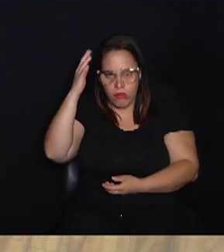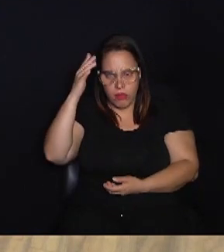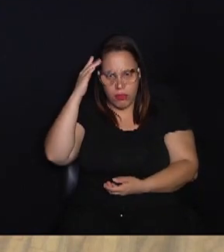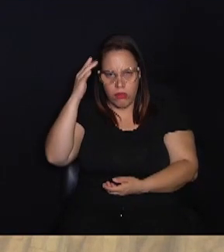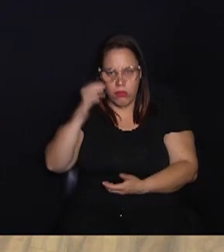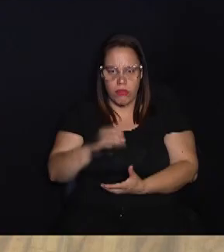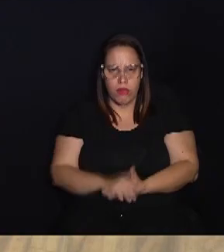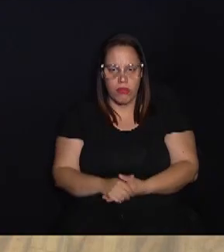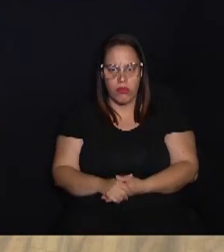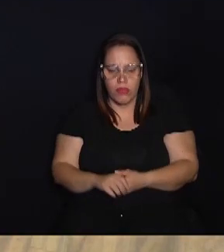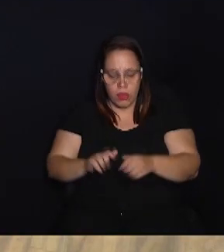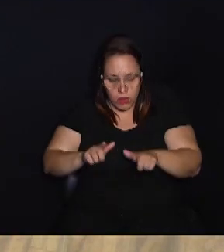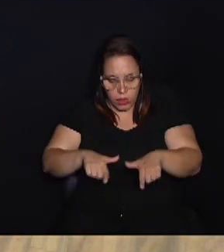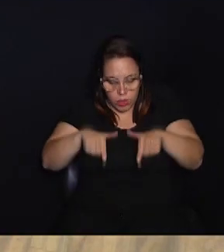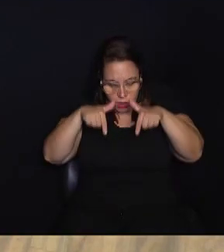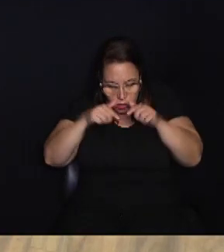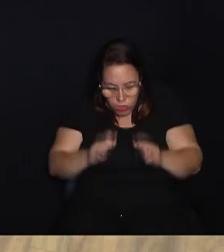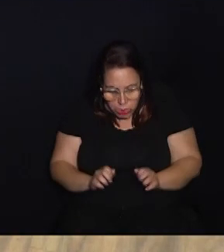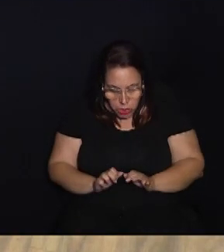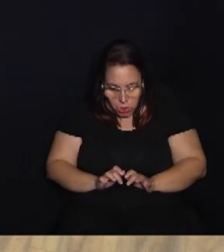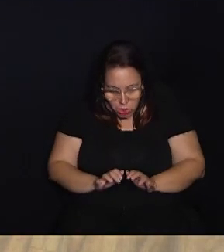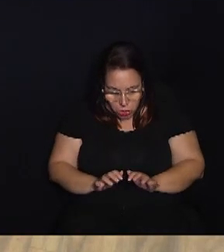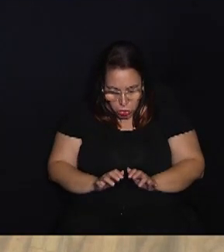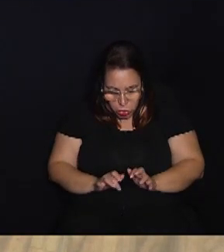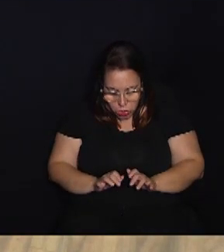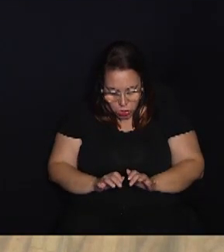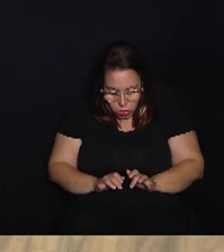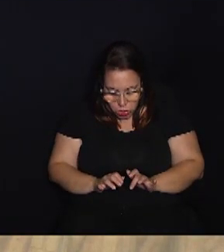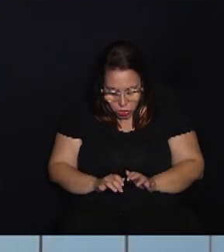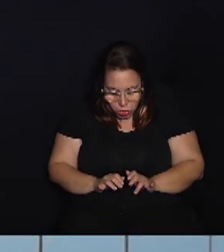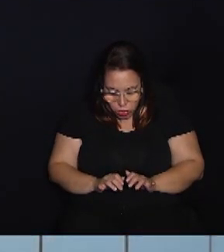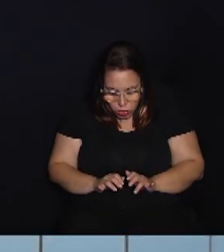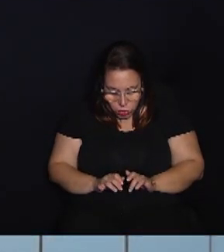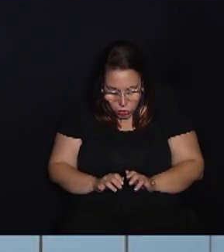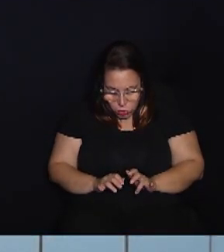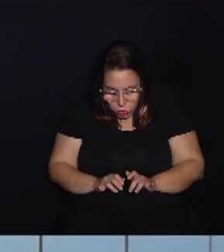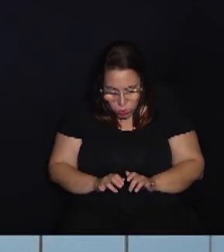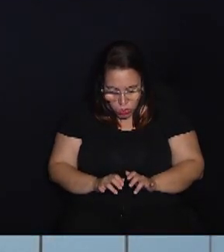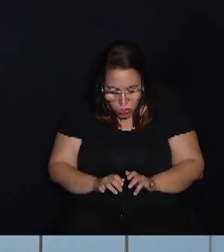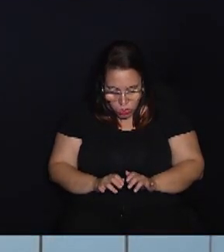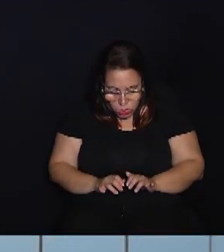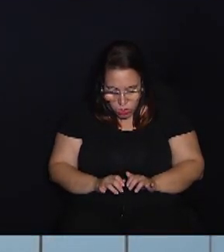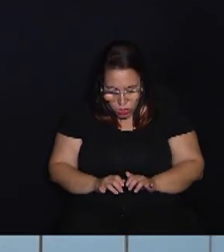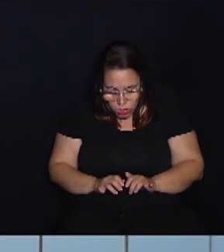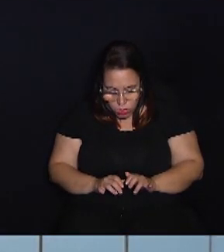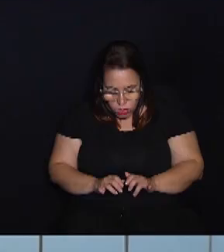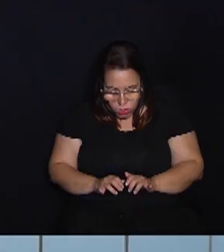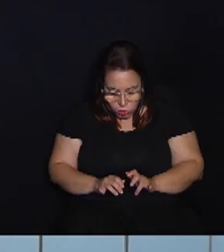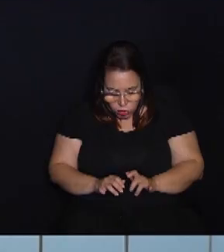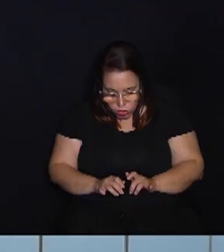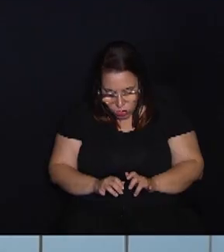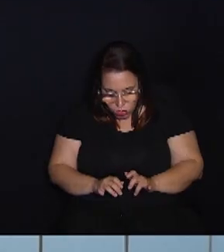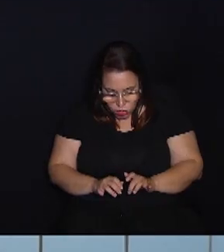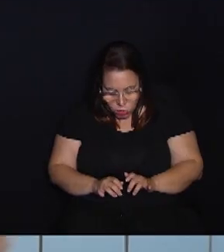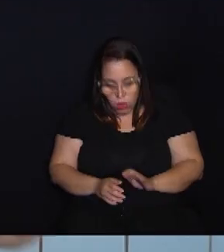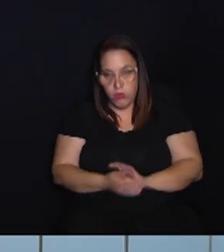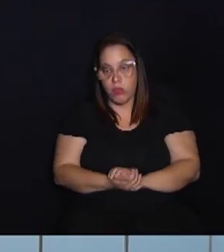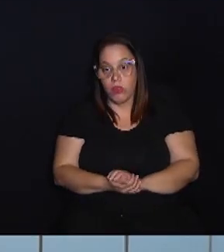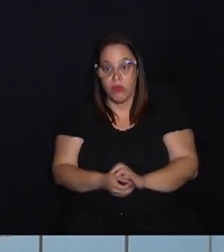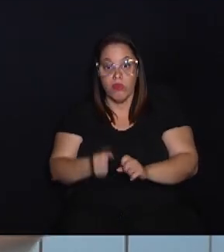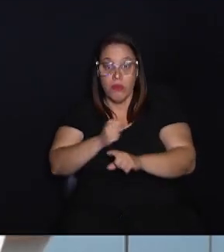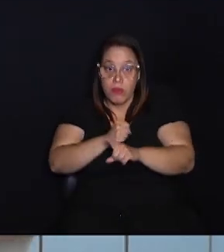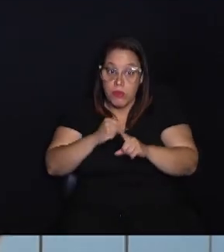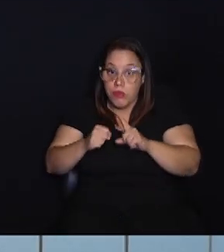diante da telinha mesmo, né? Isso acabou gerando, acho que facilitando esse comportamento também. Agora, a sociedade